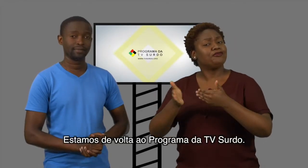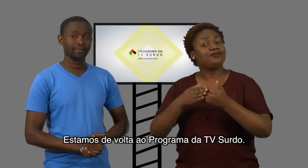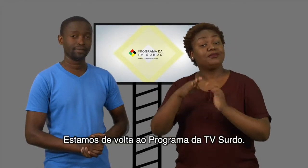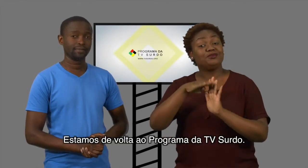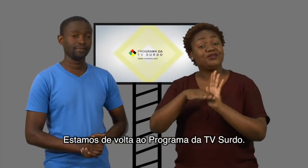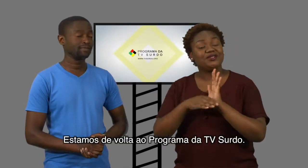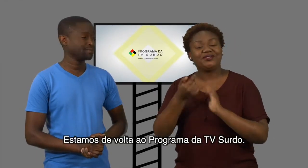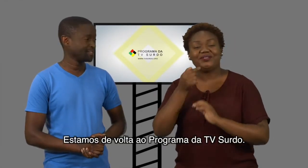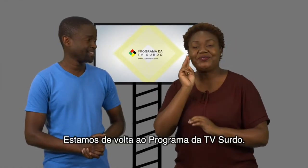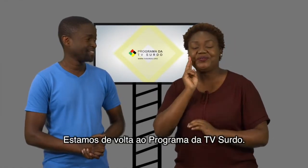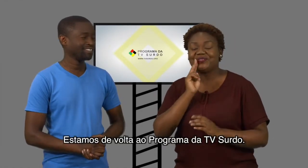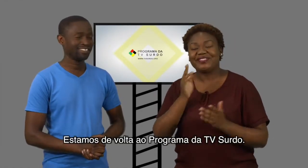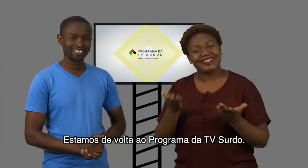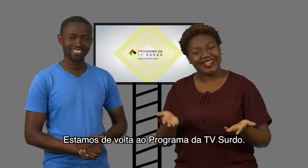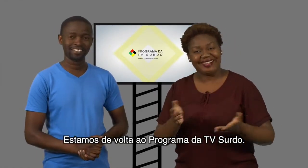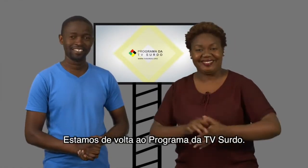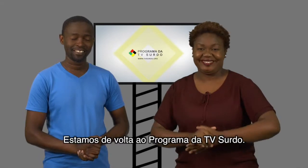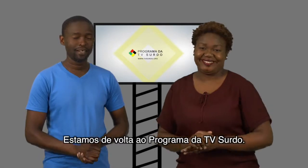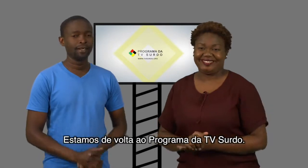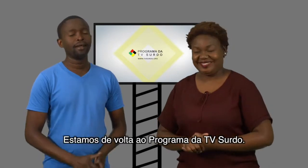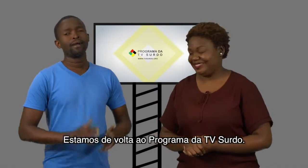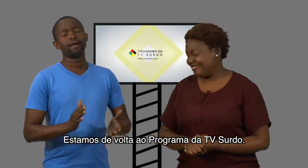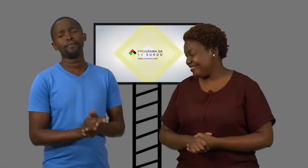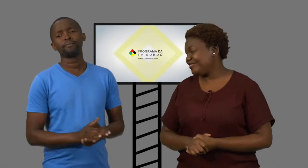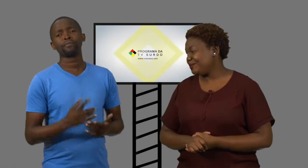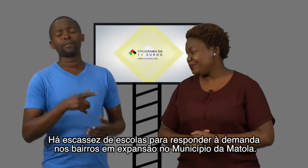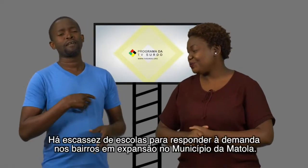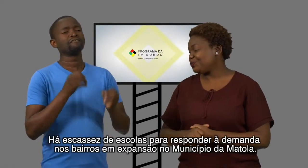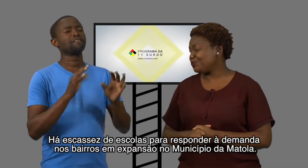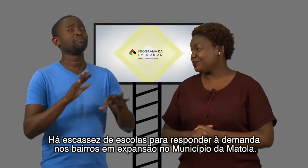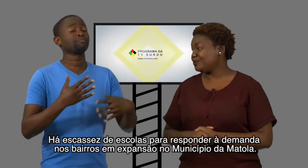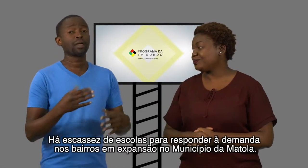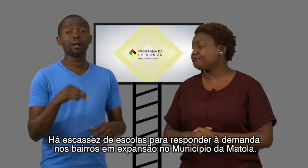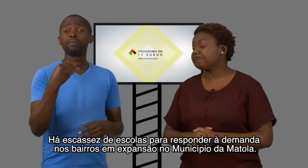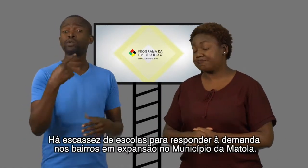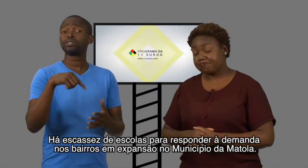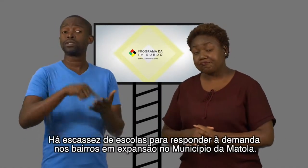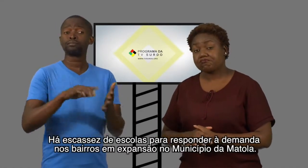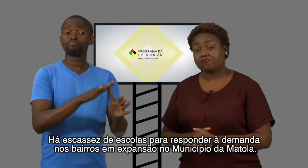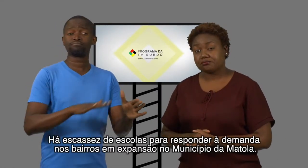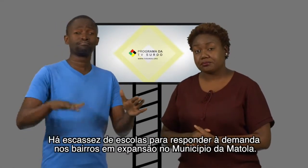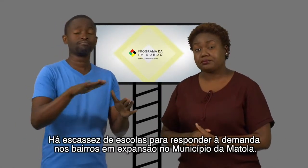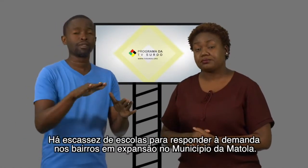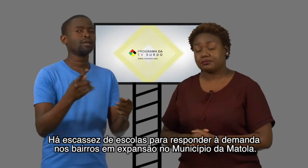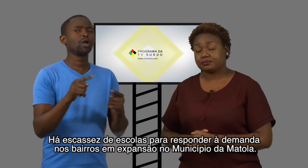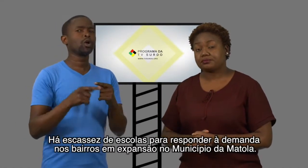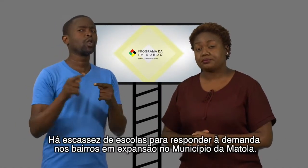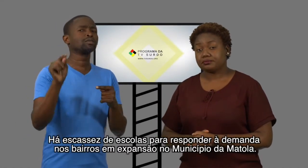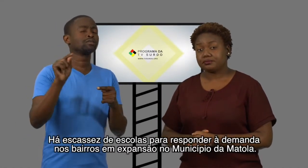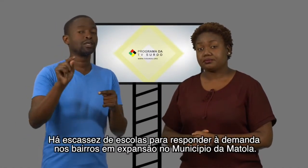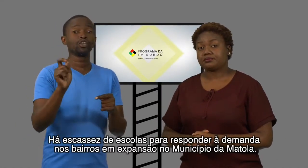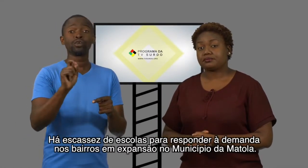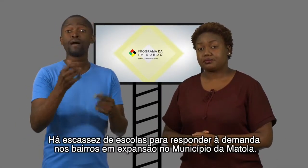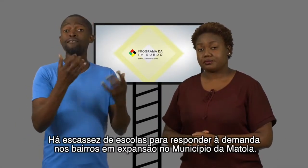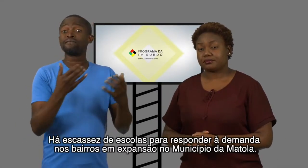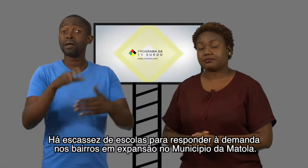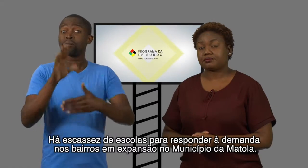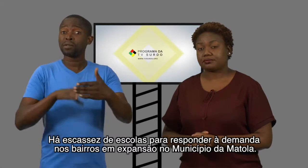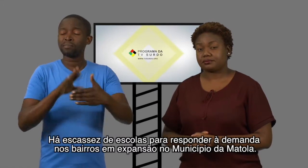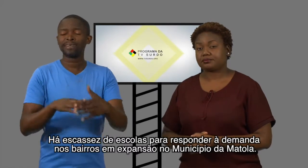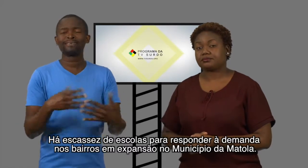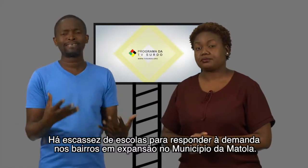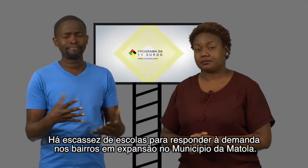Estamos de volta ao programa da TV Surdo. Há escassez de escolas para responder à demanda nos bairros em